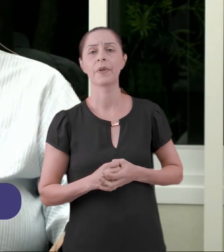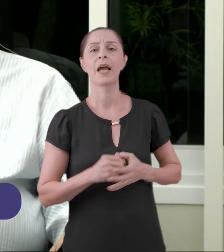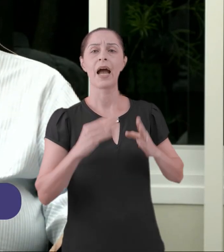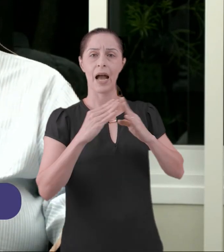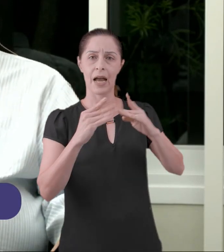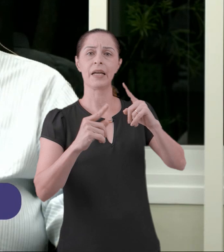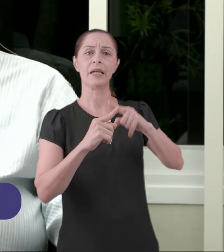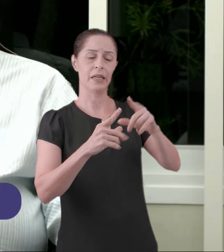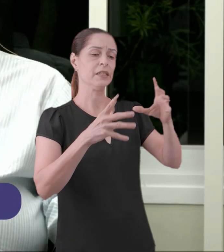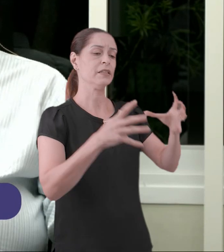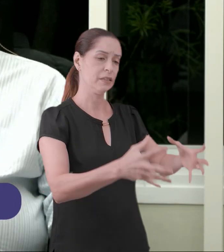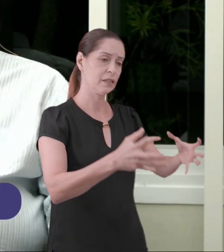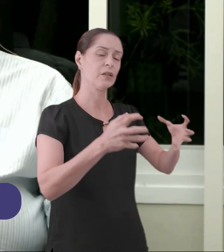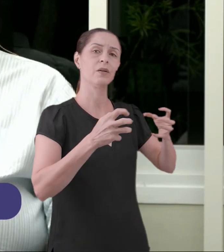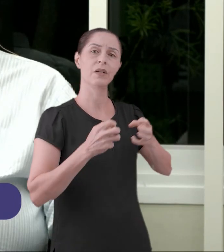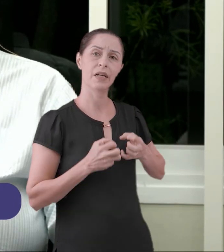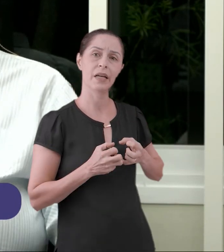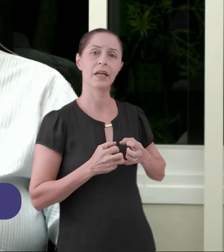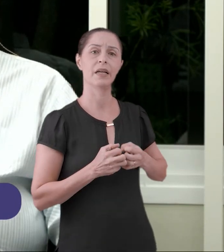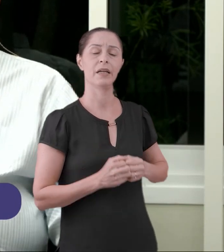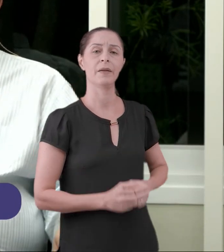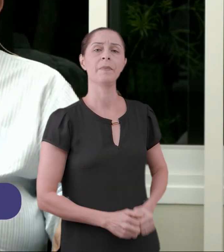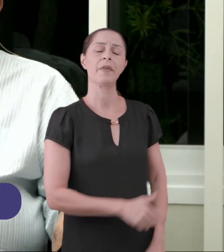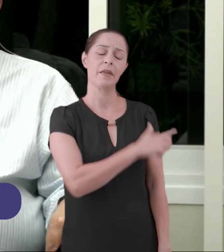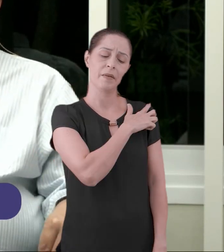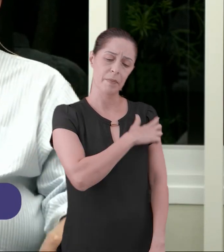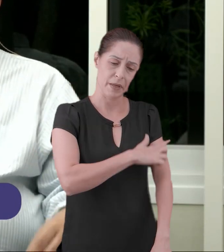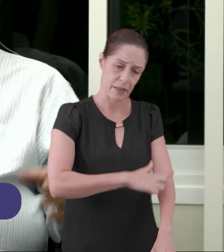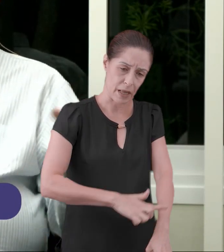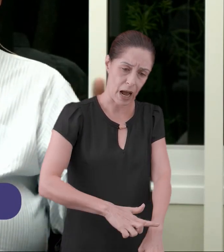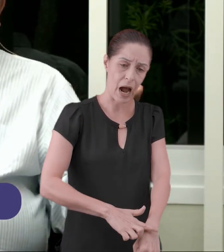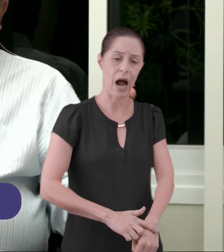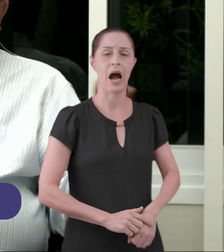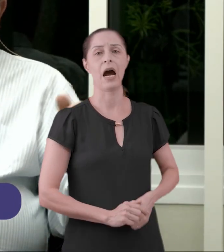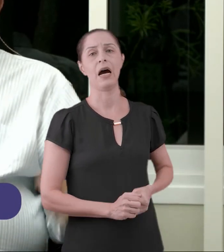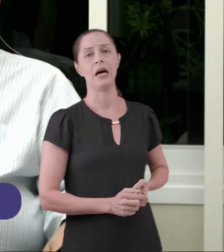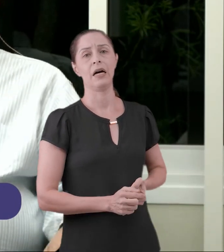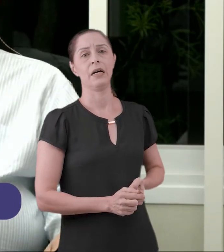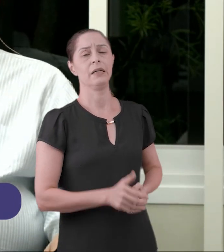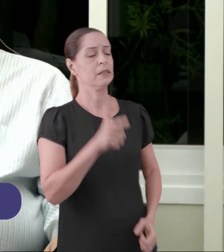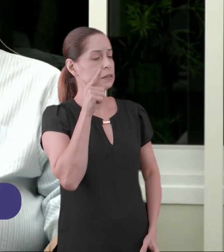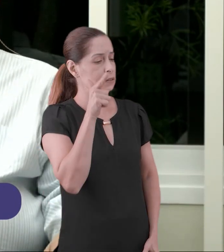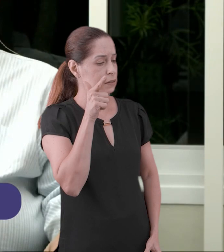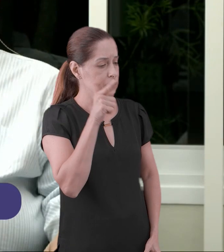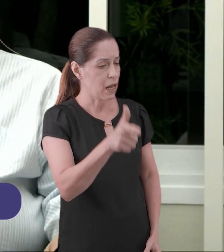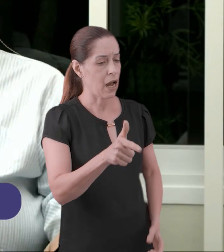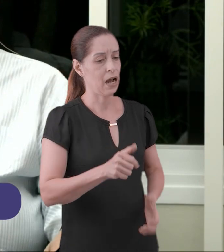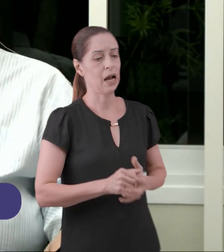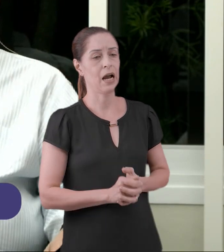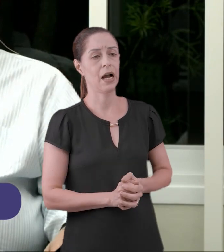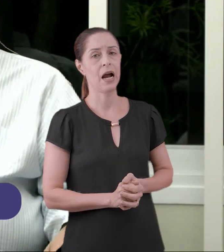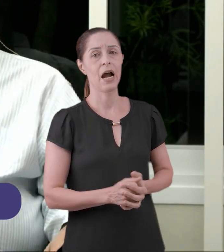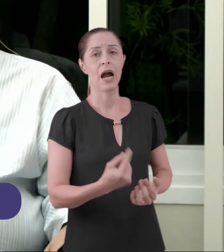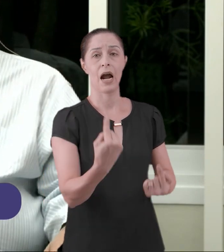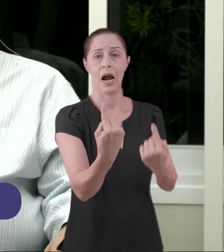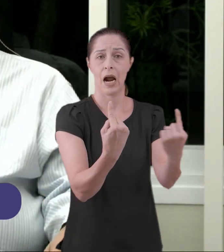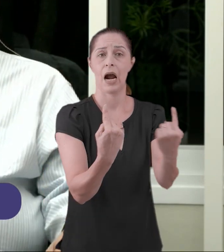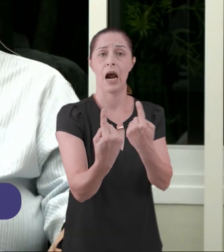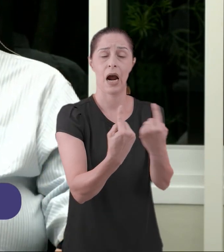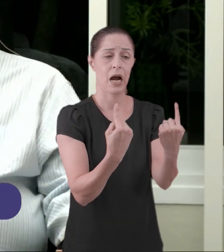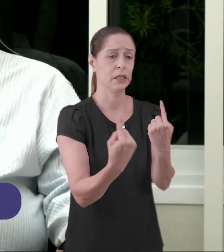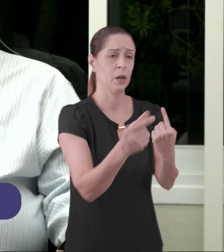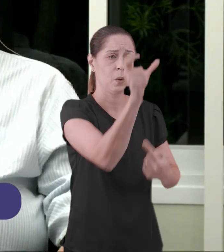acolher, né? E respeitar e tentar, como a Eliana colocou aqui, cada caso é um caso,